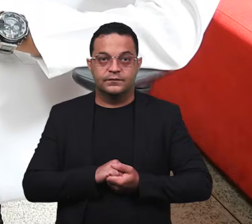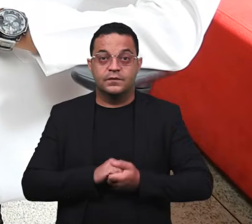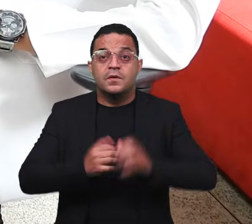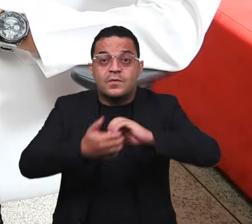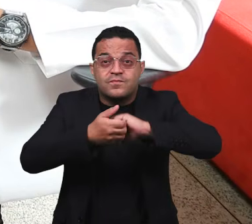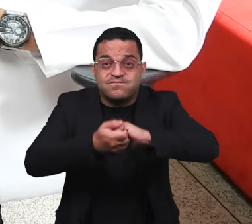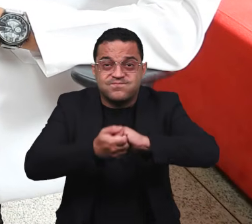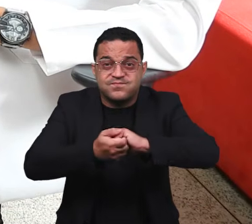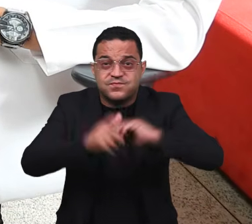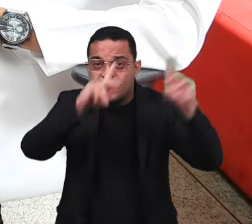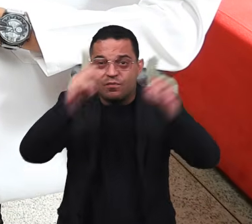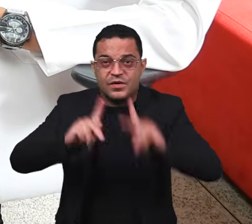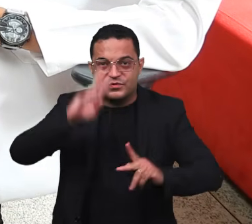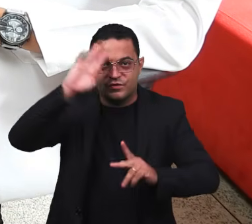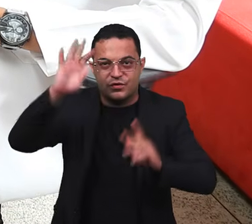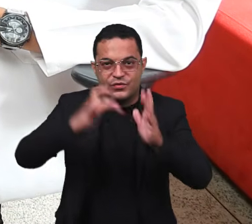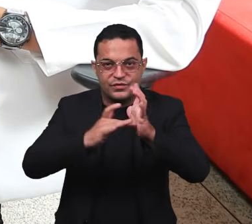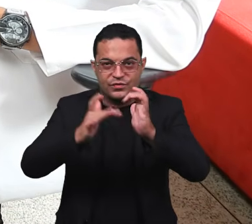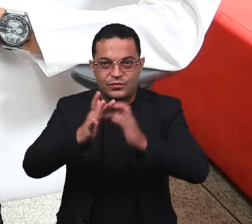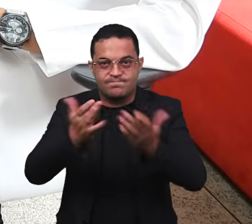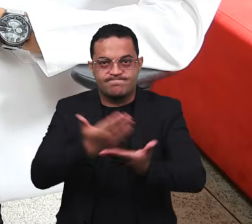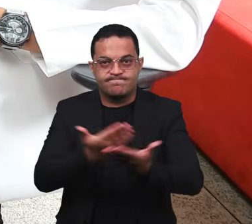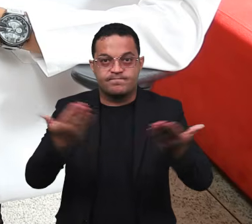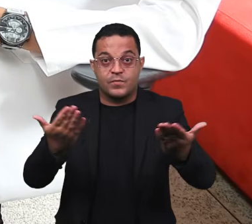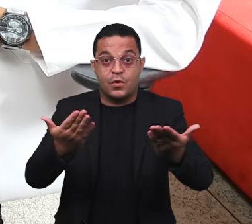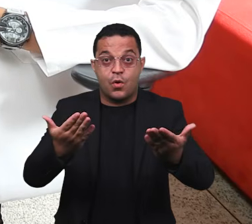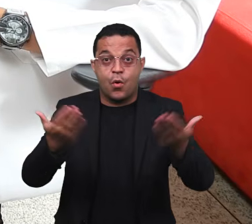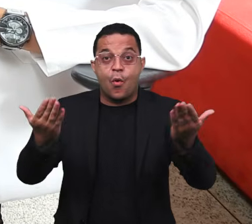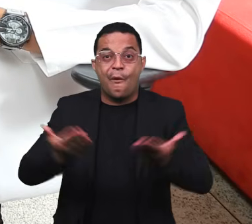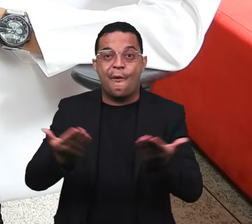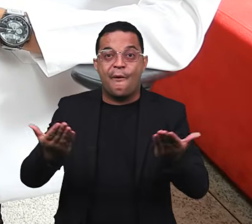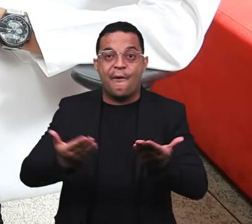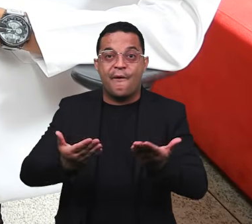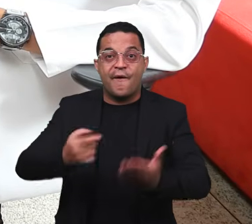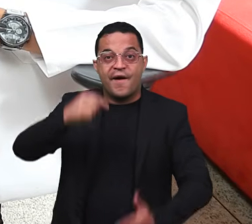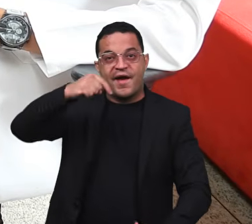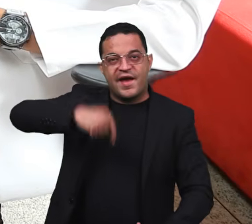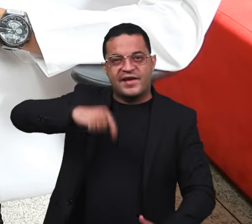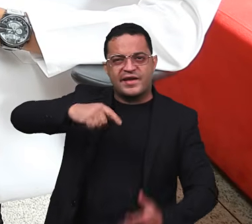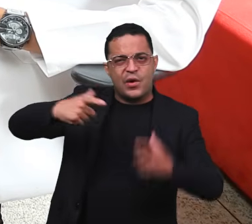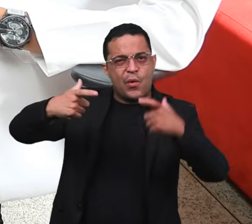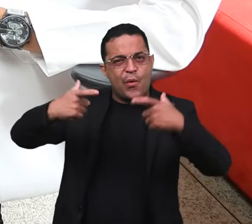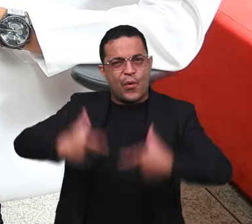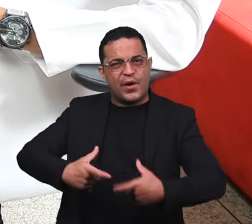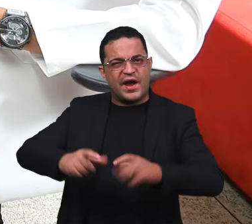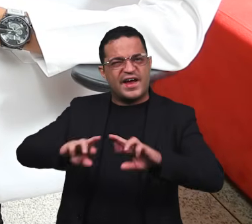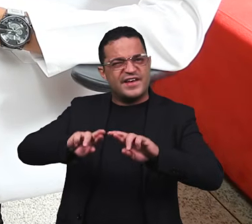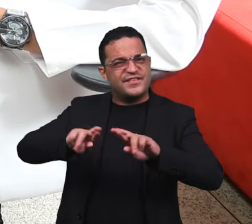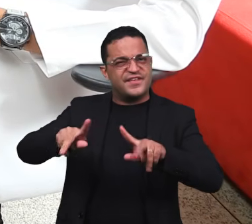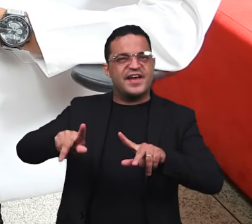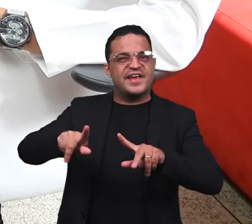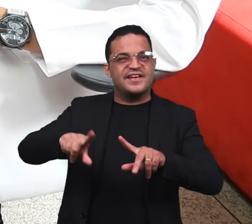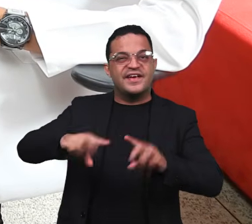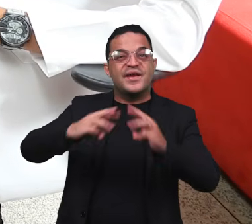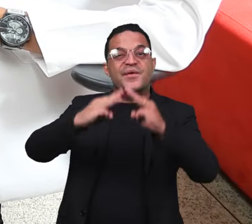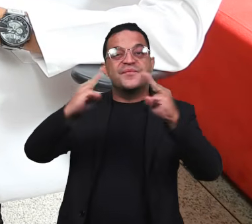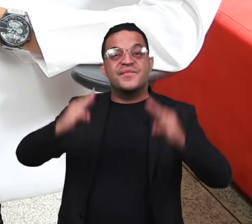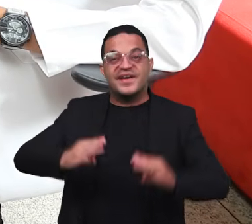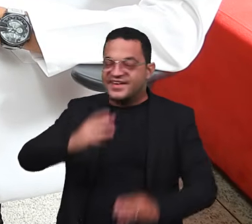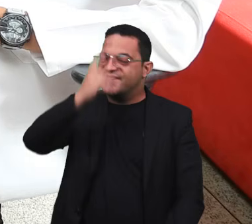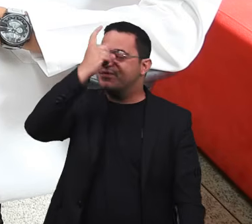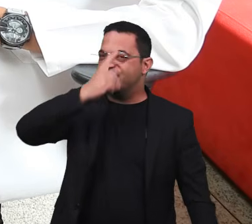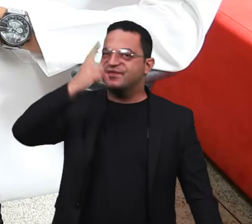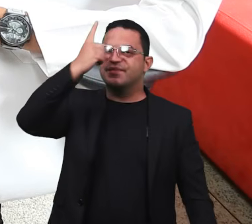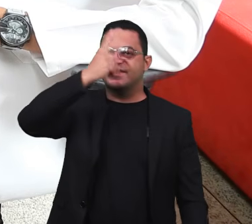Nós saudamos a todos com a paz do Senhor Jesus. Hoje nós estamos num cenário diferente, né? Nós estamos aqui no Manaim de